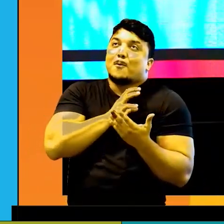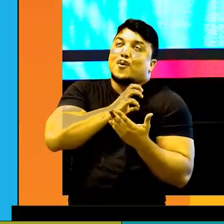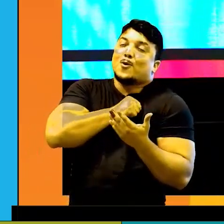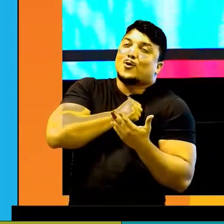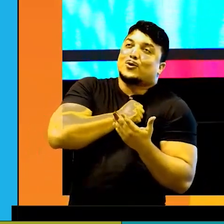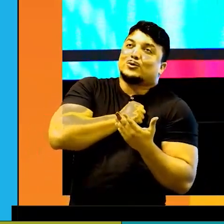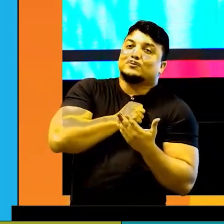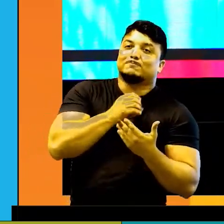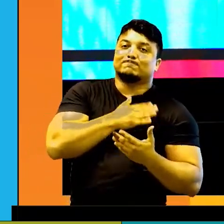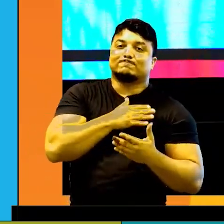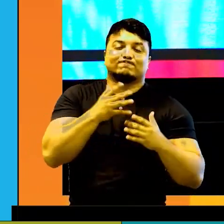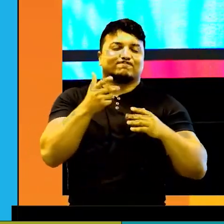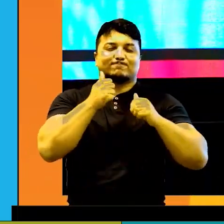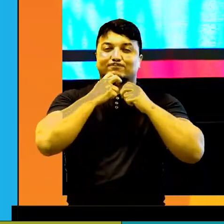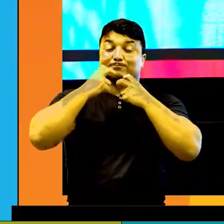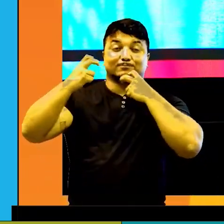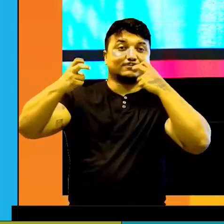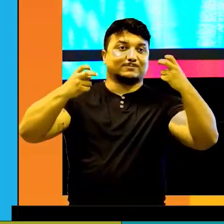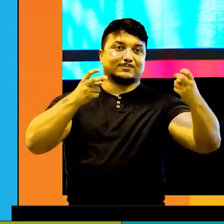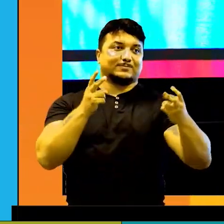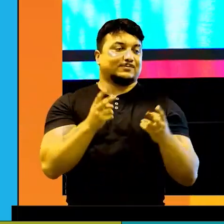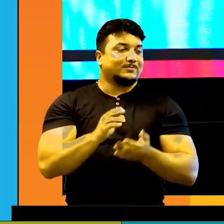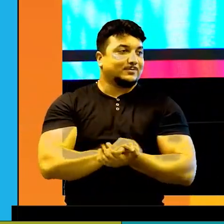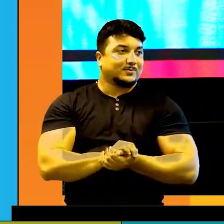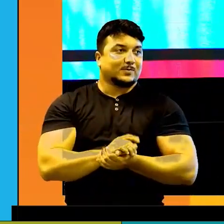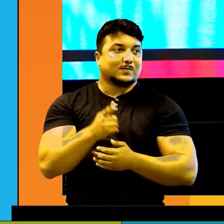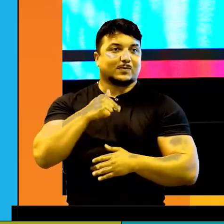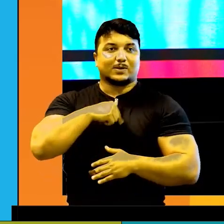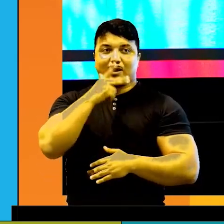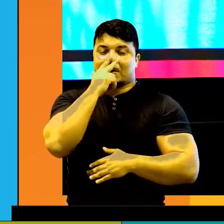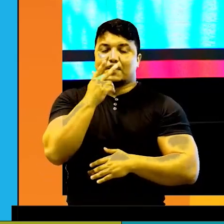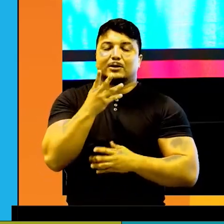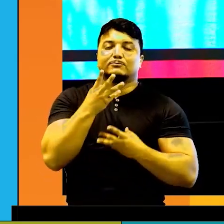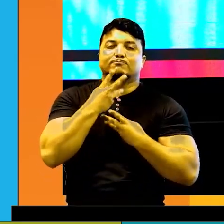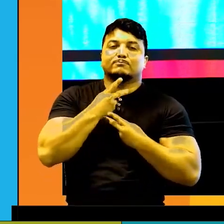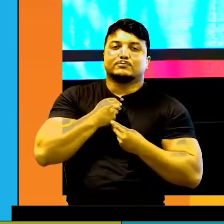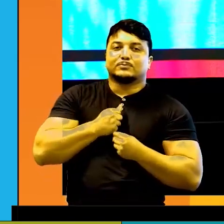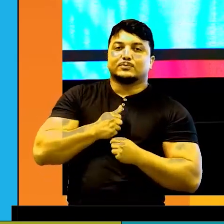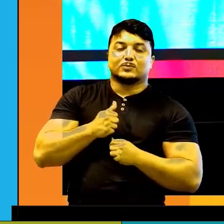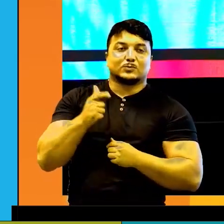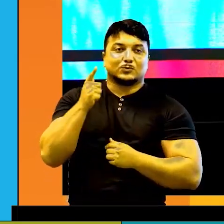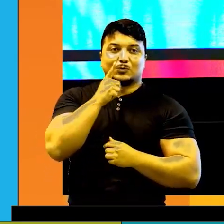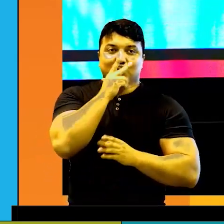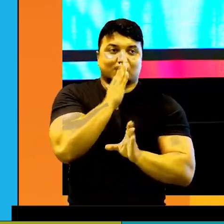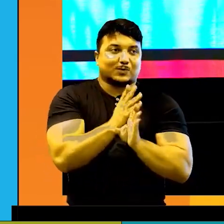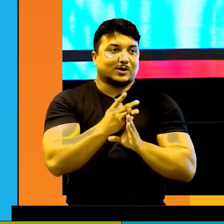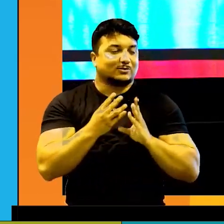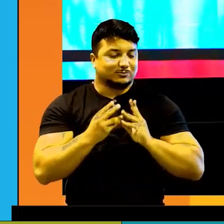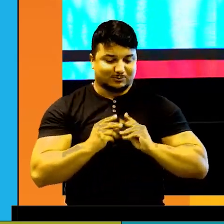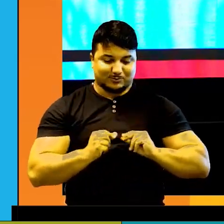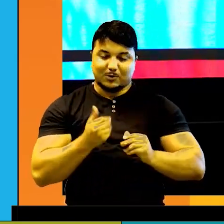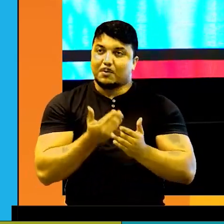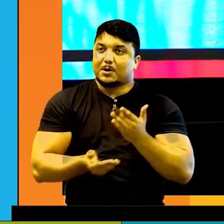amor, pelos espaços. E desce como fumo entre os dedos a escorrer.